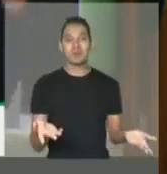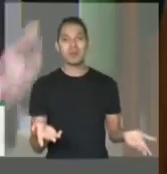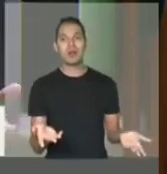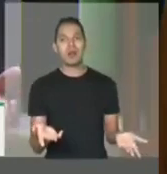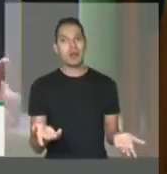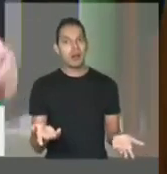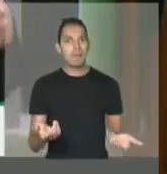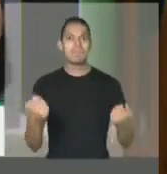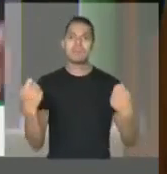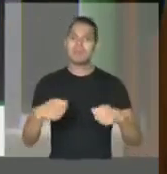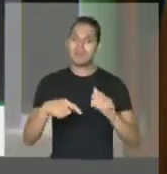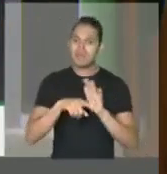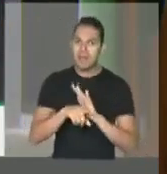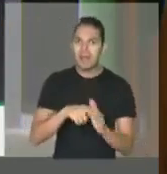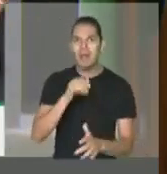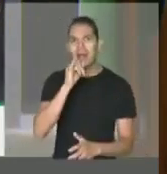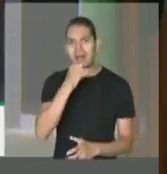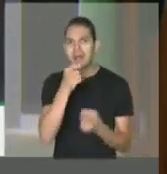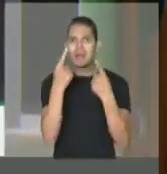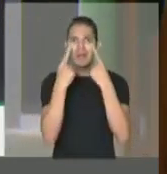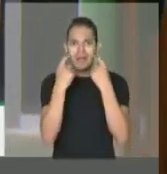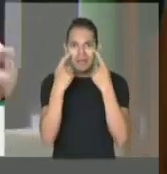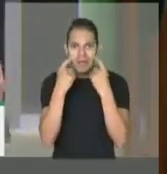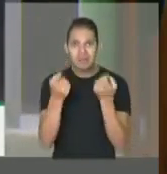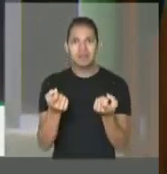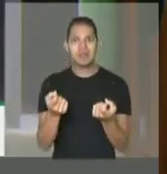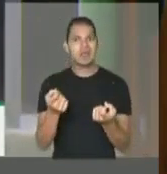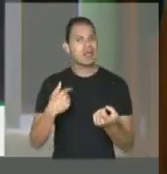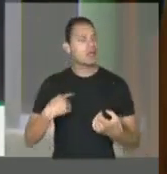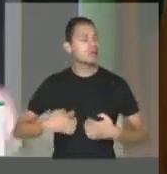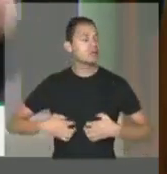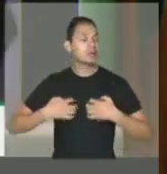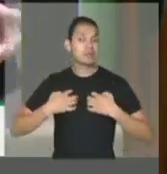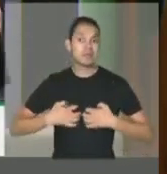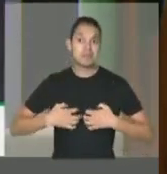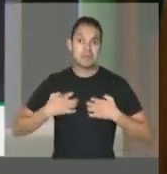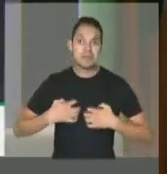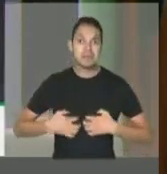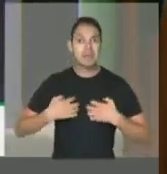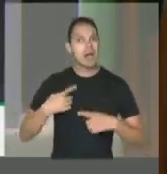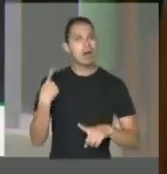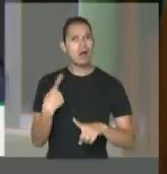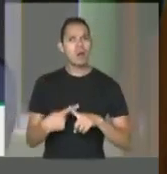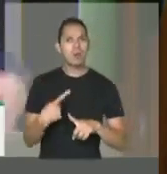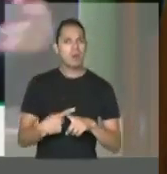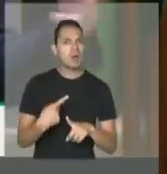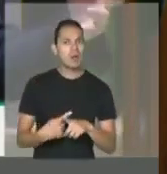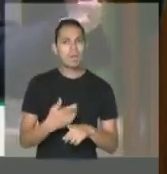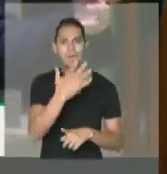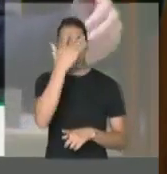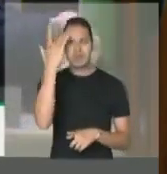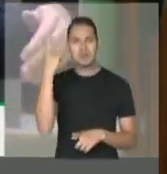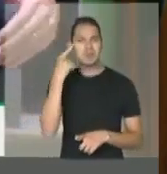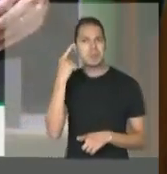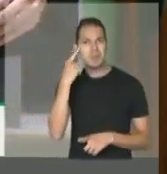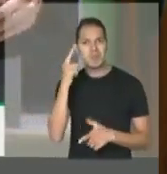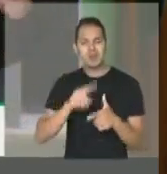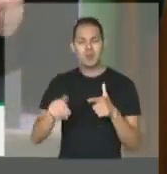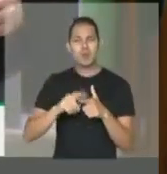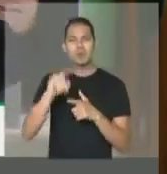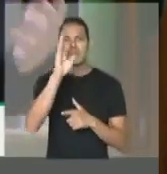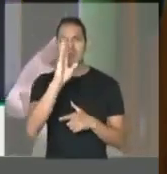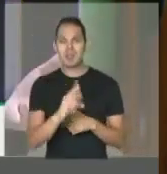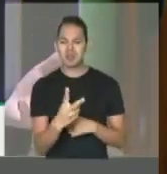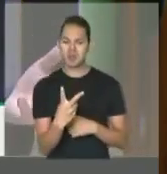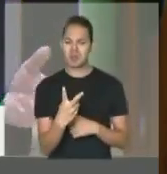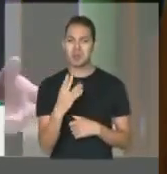é de contestar, é de chorar. É verdade, eu me indigno com isso. Mas me indigno também com aqueles que acham que o problema do Brasil vai ser